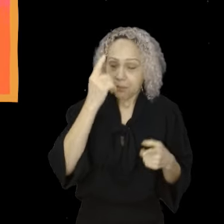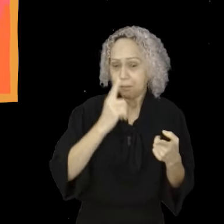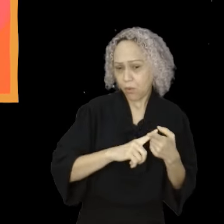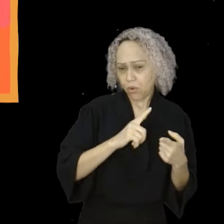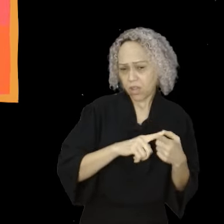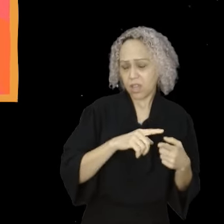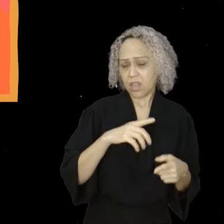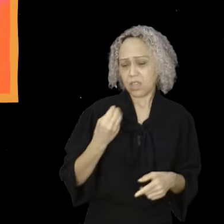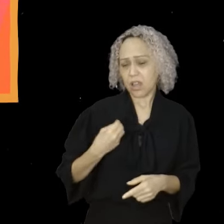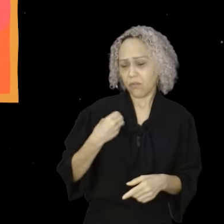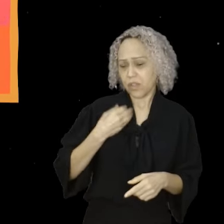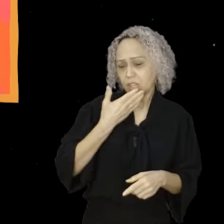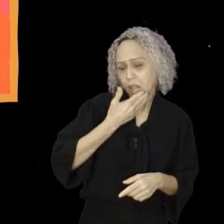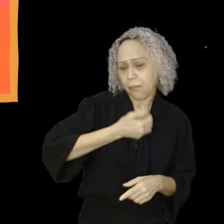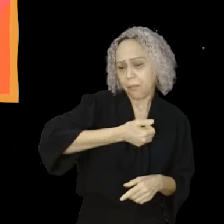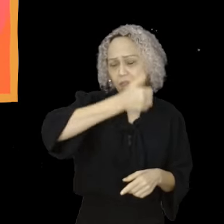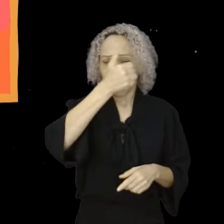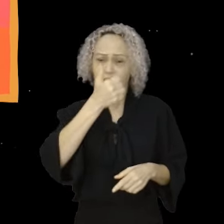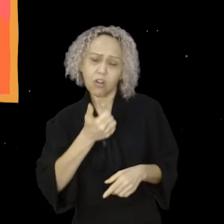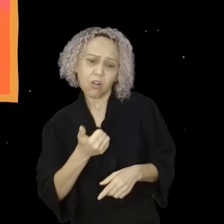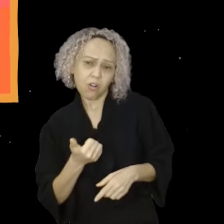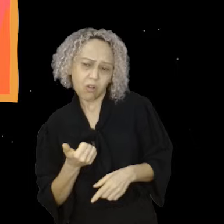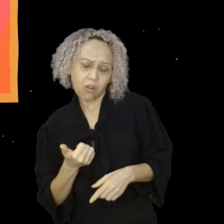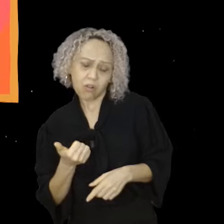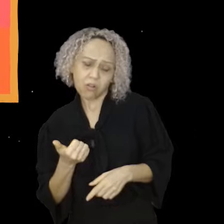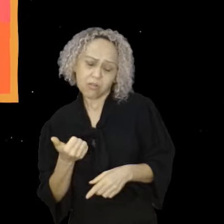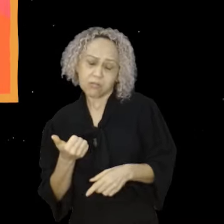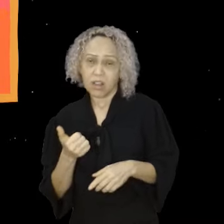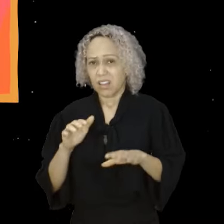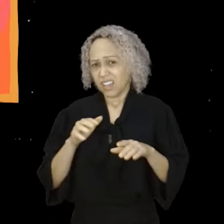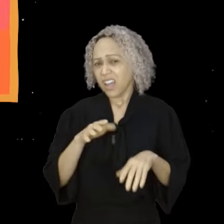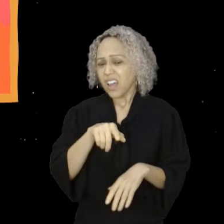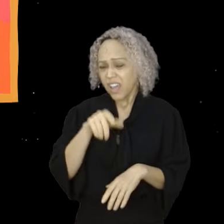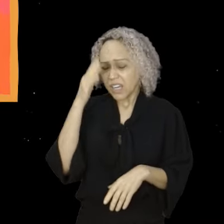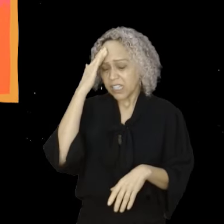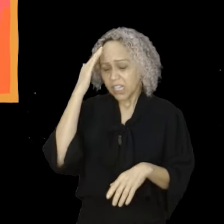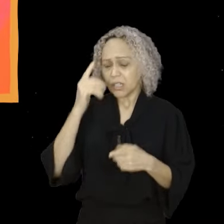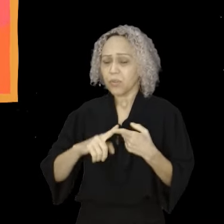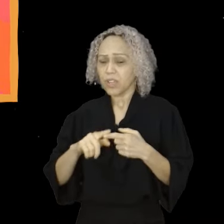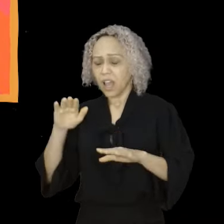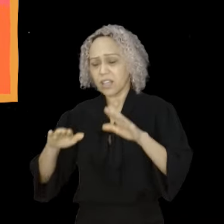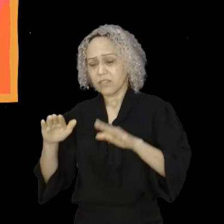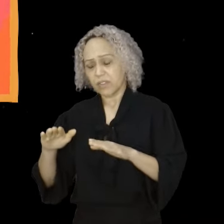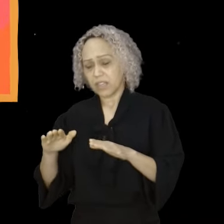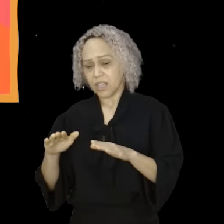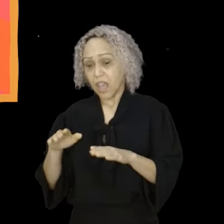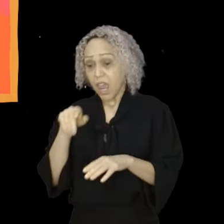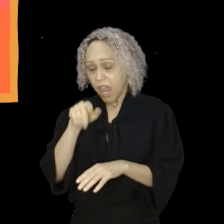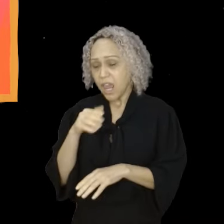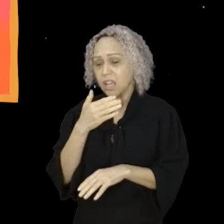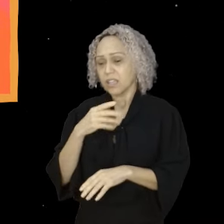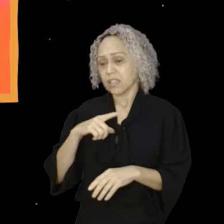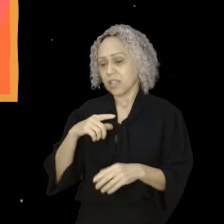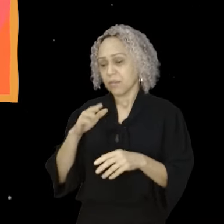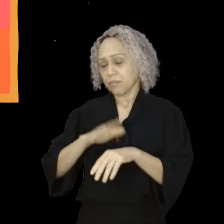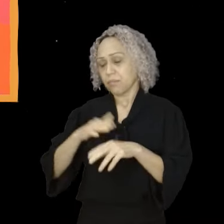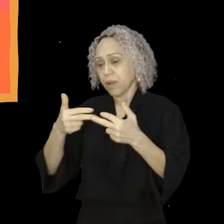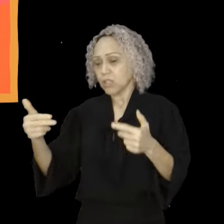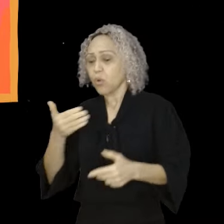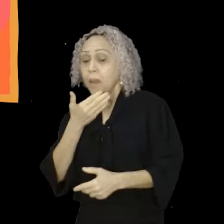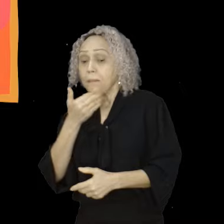ela tem mais coisas que um colega e tem menos que o outro, e de entender também que nem tudo não é questão de merecimento,